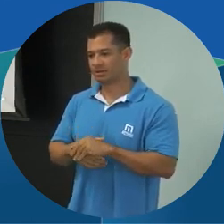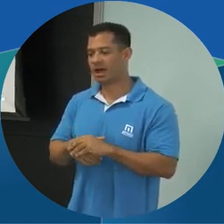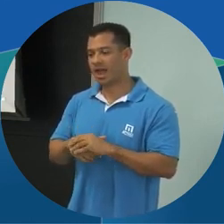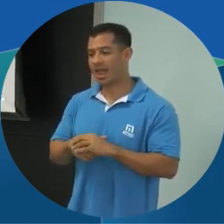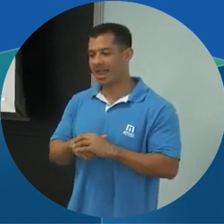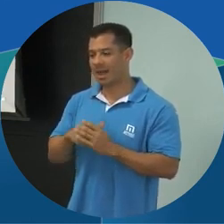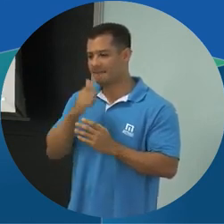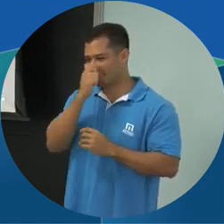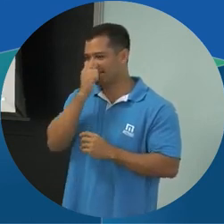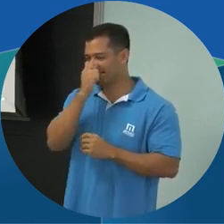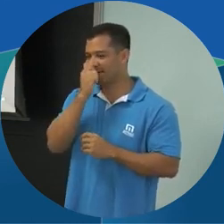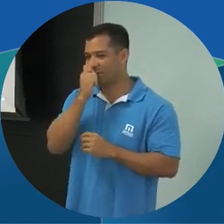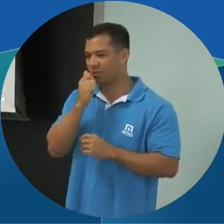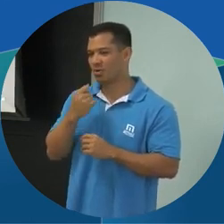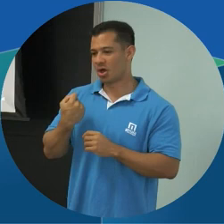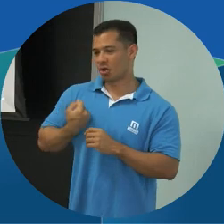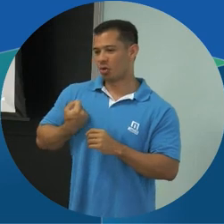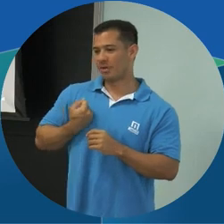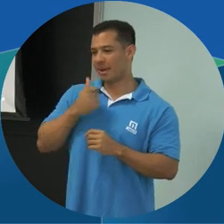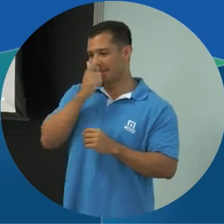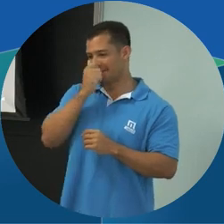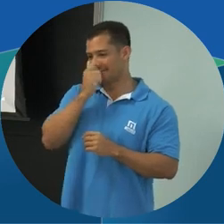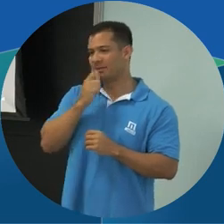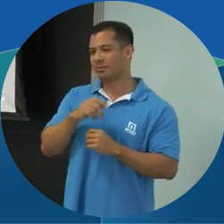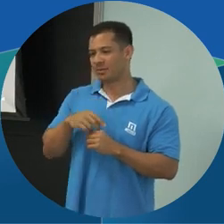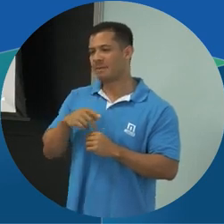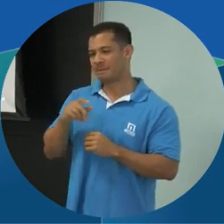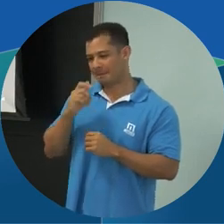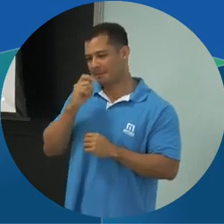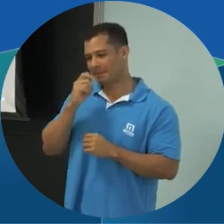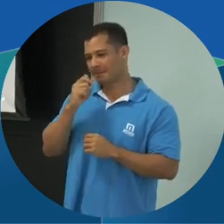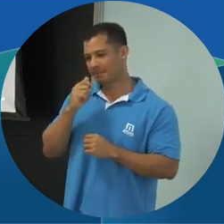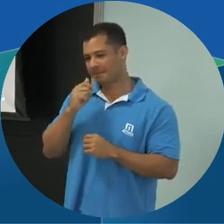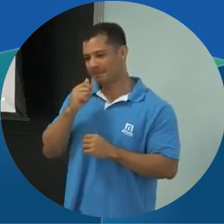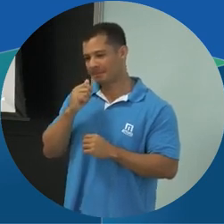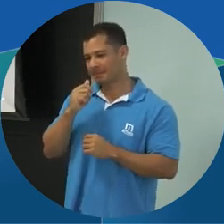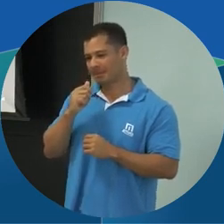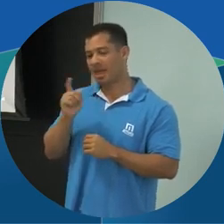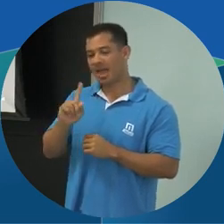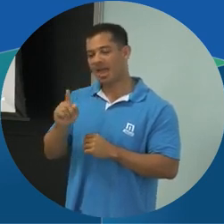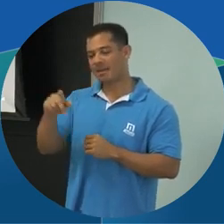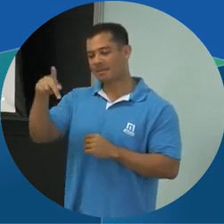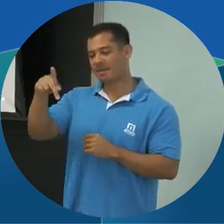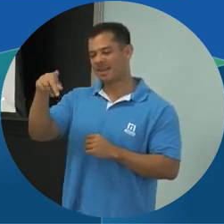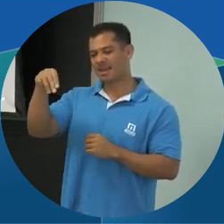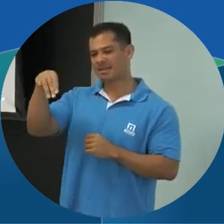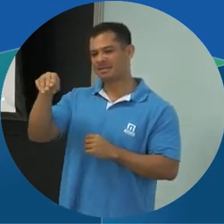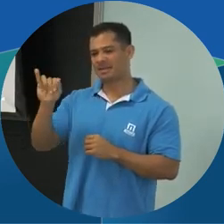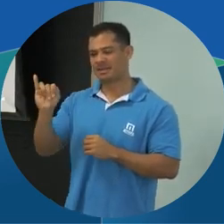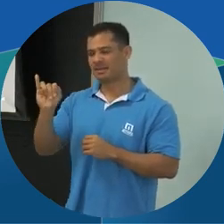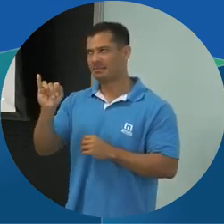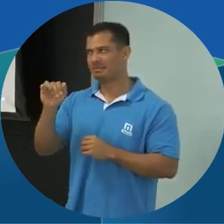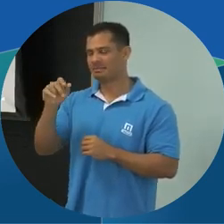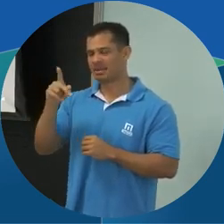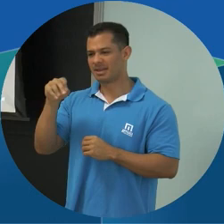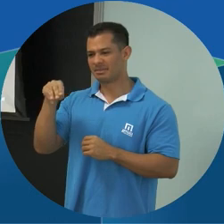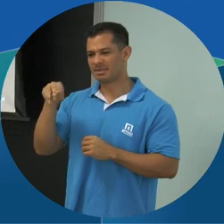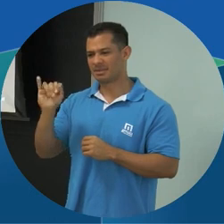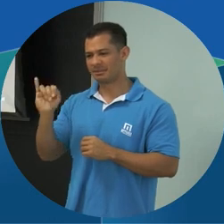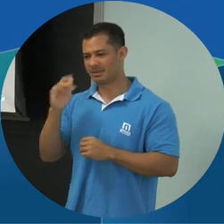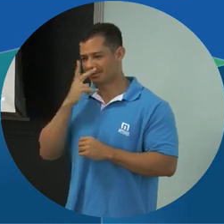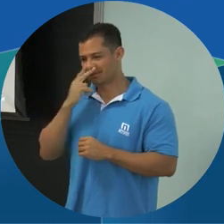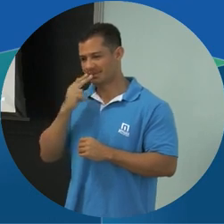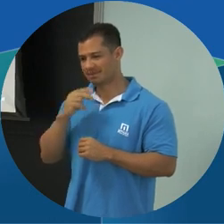força, tá? E o peso também é um robô, também é um equipamento leve. Ele é muito fácil para ser transportado, porque ele